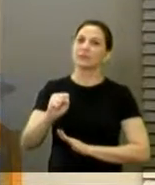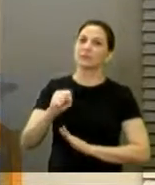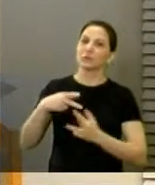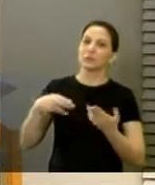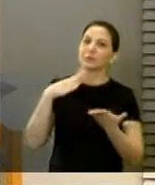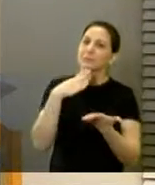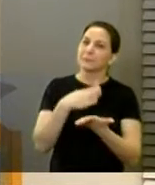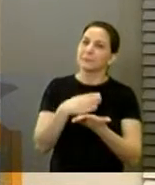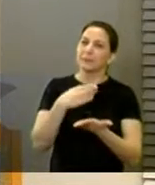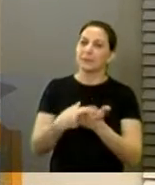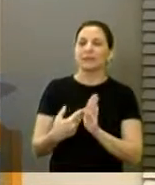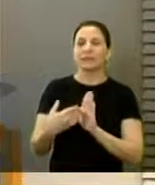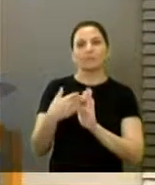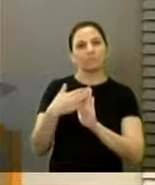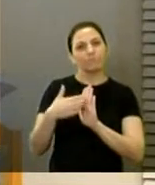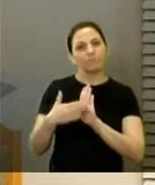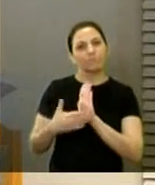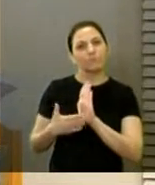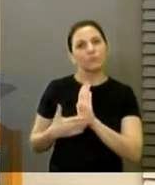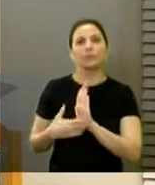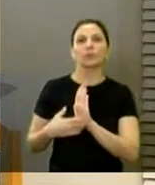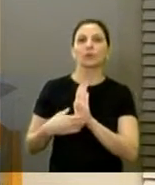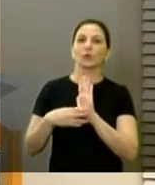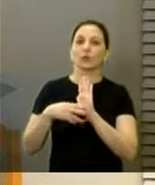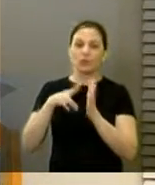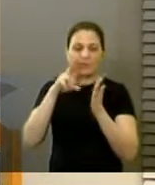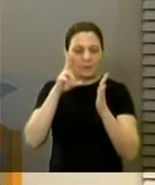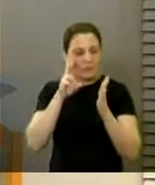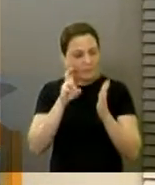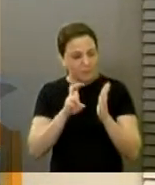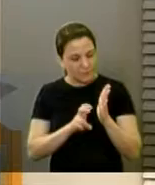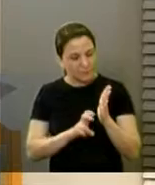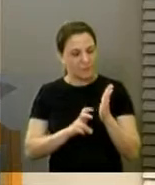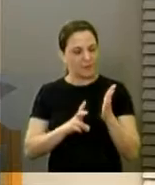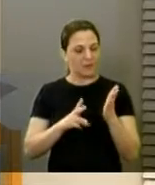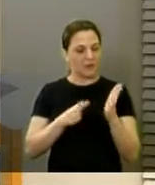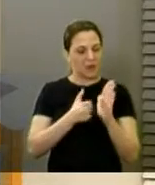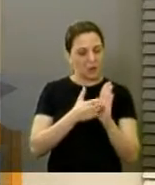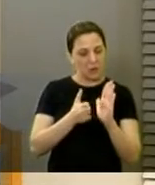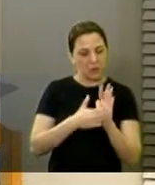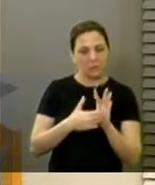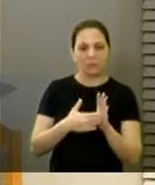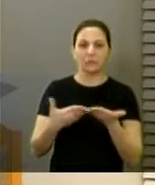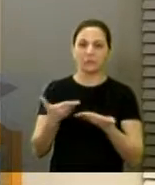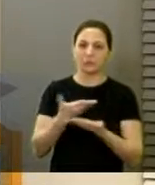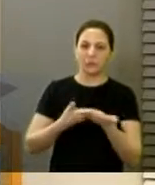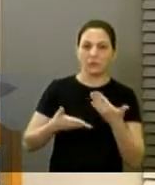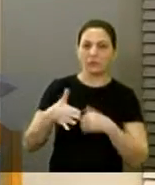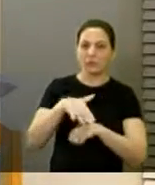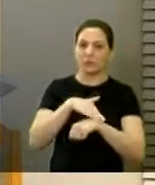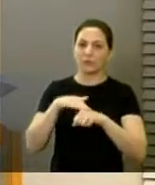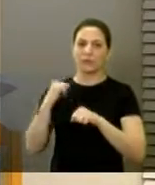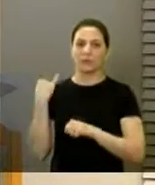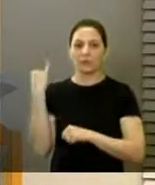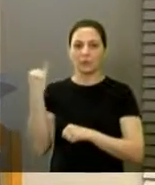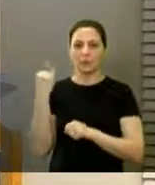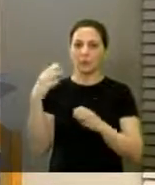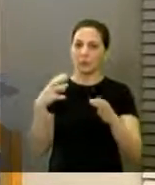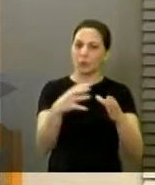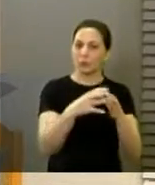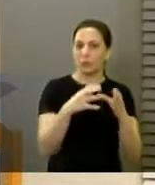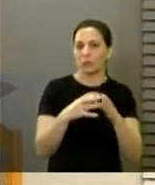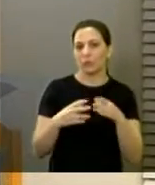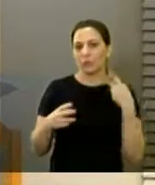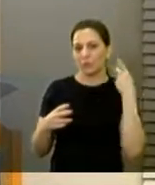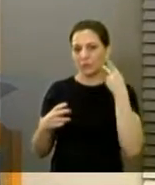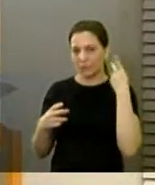deputada sinalizou que vai verificar essas emendas têm uma conversa muito importante aí com um conjunto dos vereadores